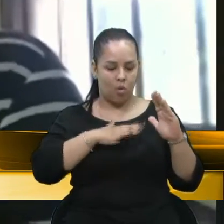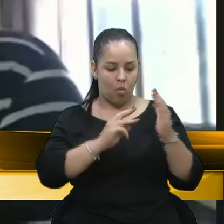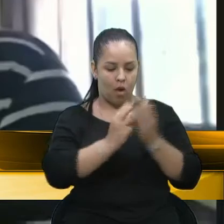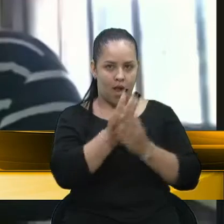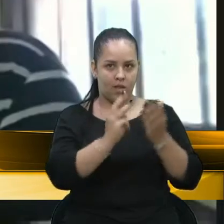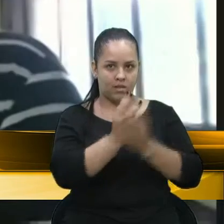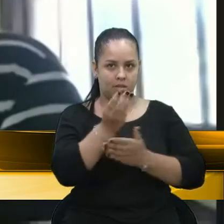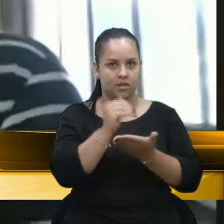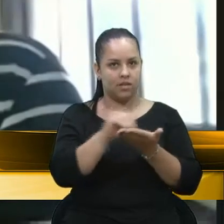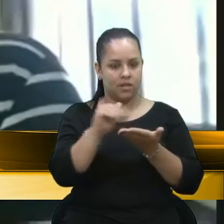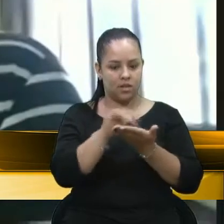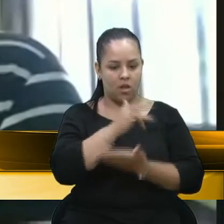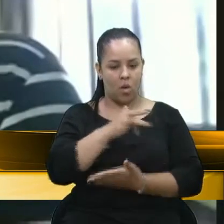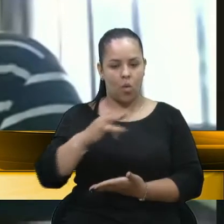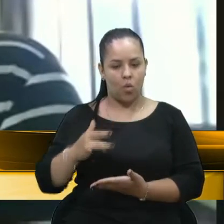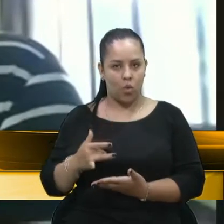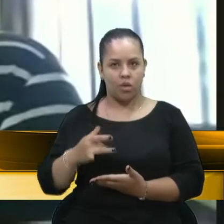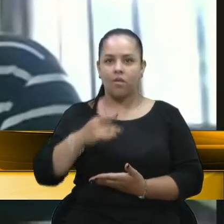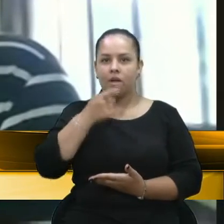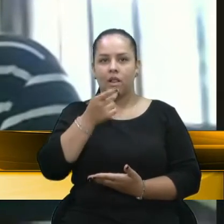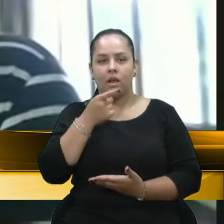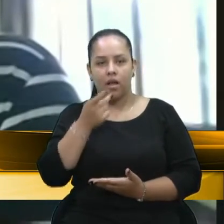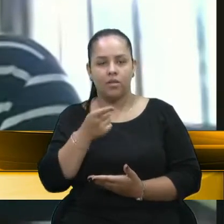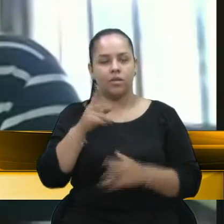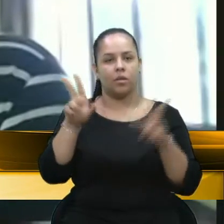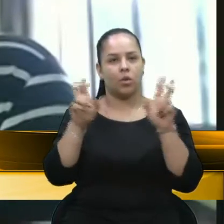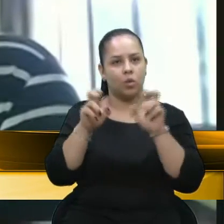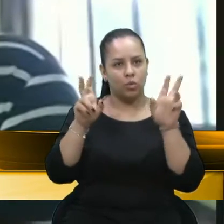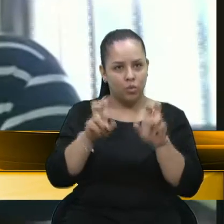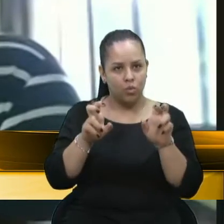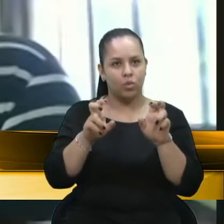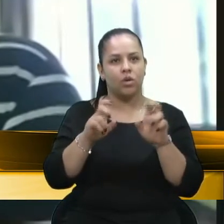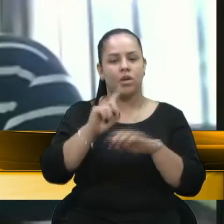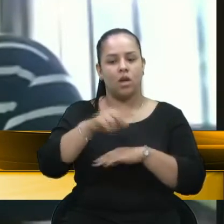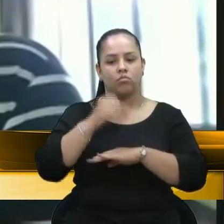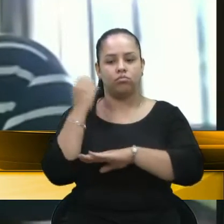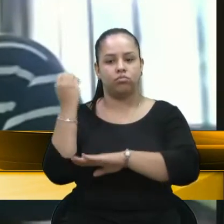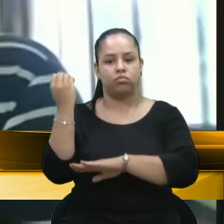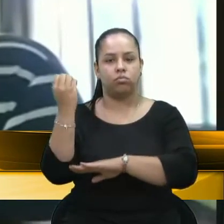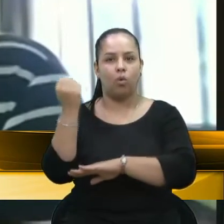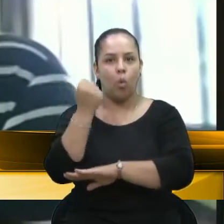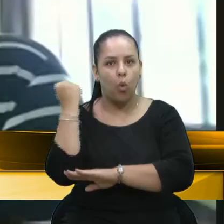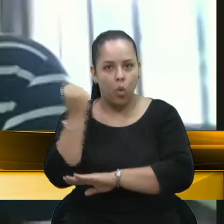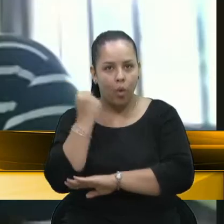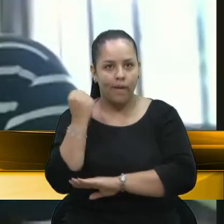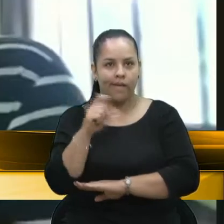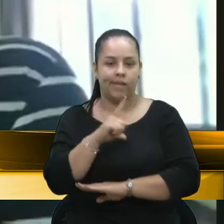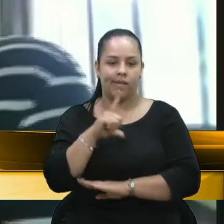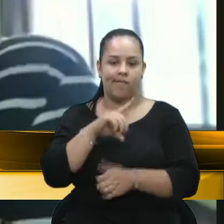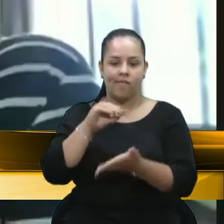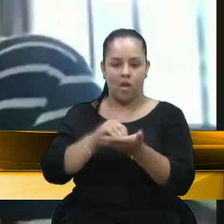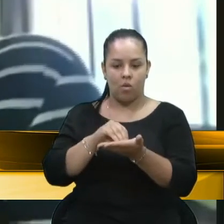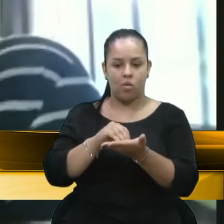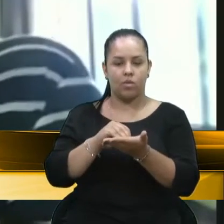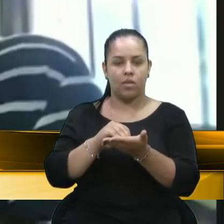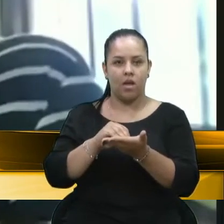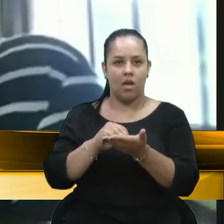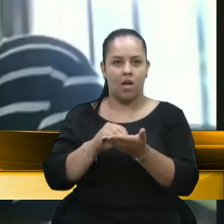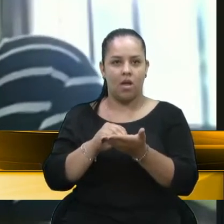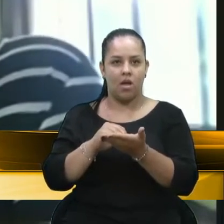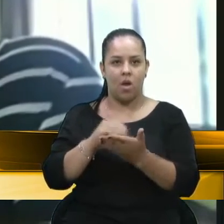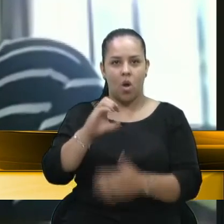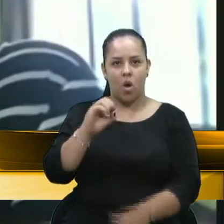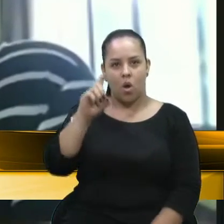secretária de Saúde, trazendo esse retorno também, né, dessa gravidade da questão do oxigênio. Ela ainda não